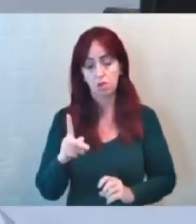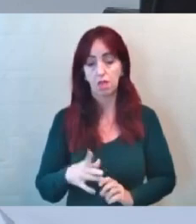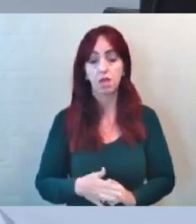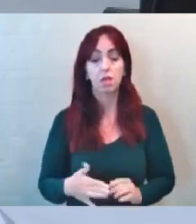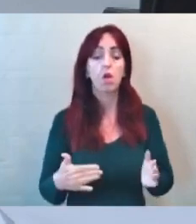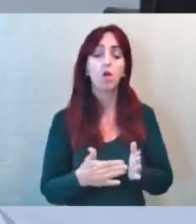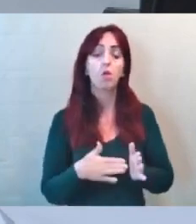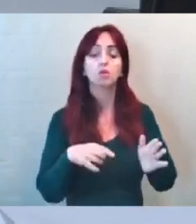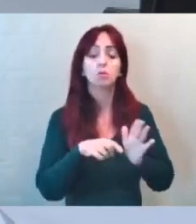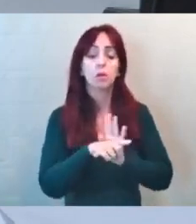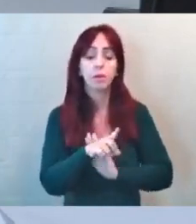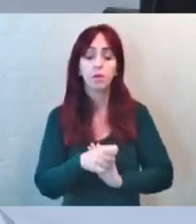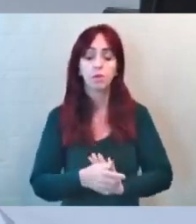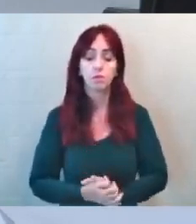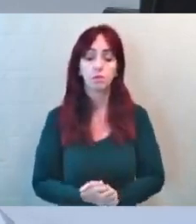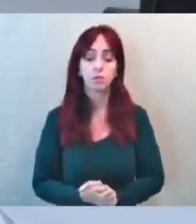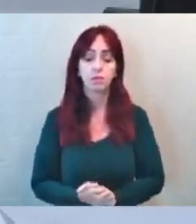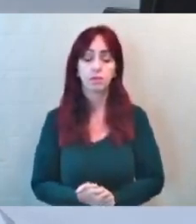pergunta.